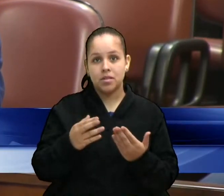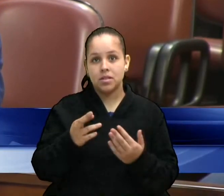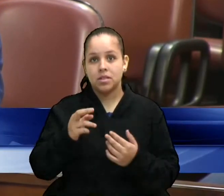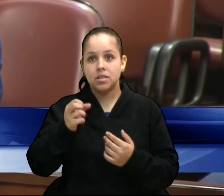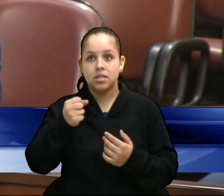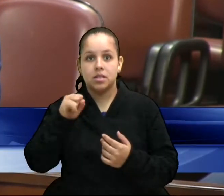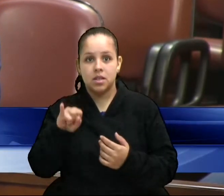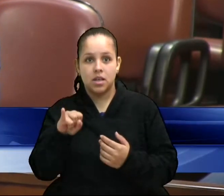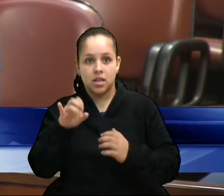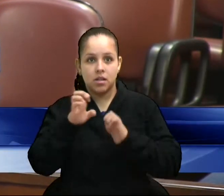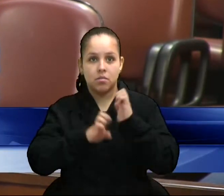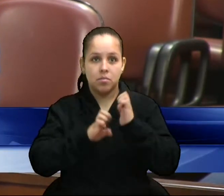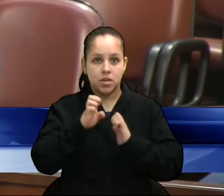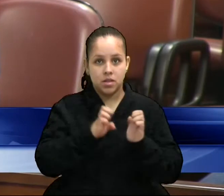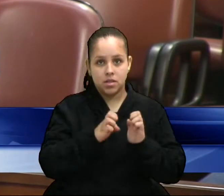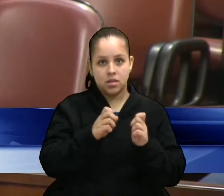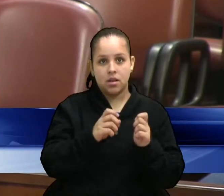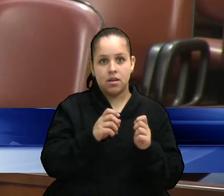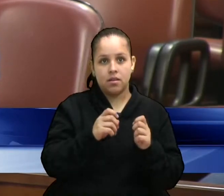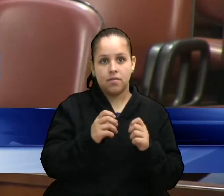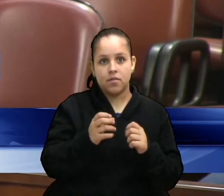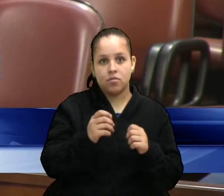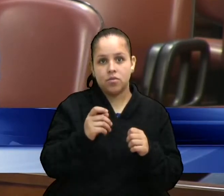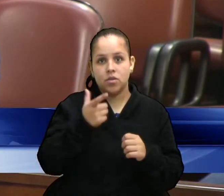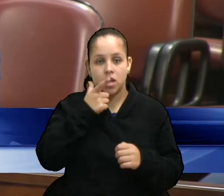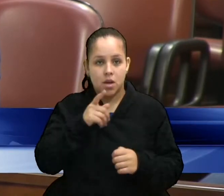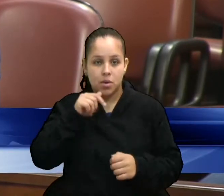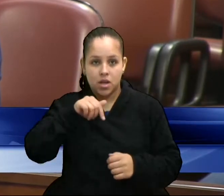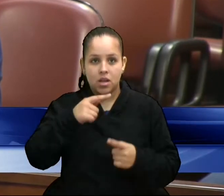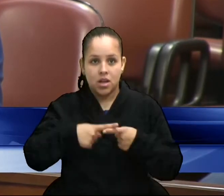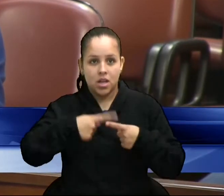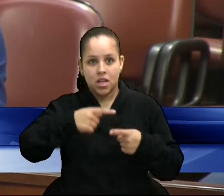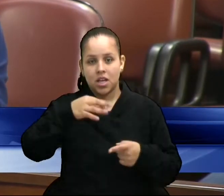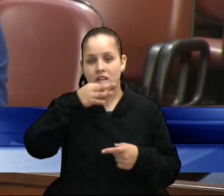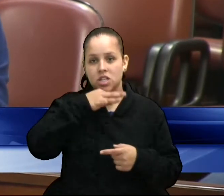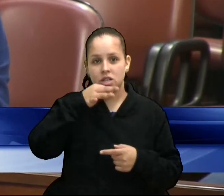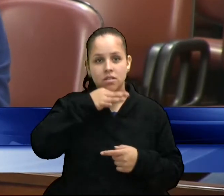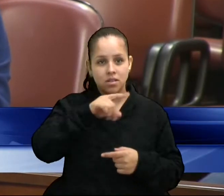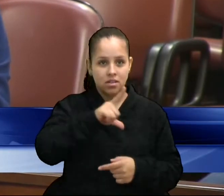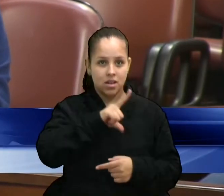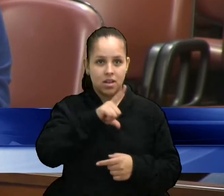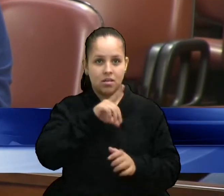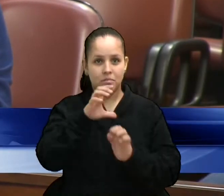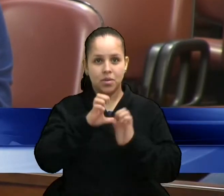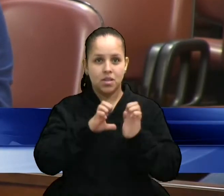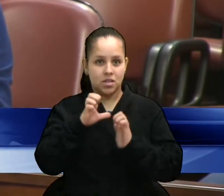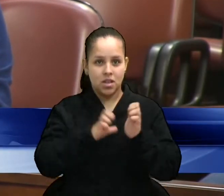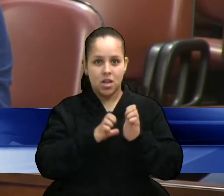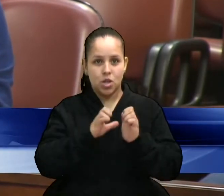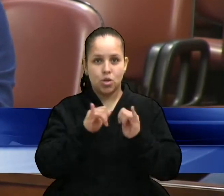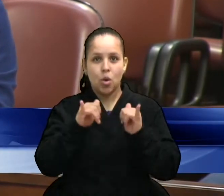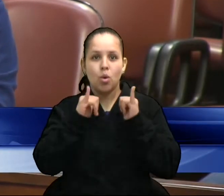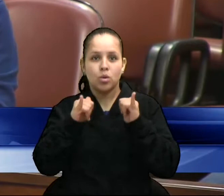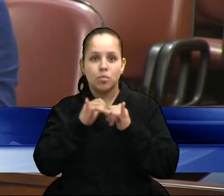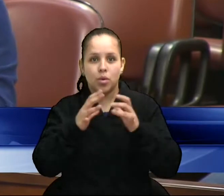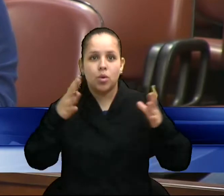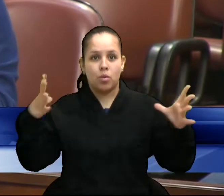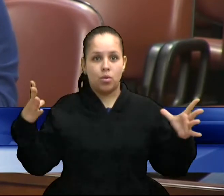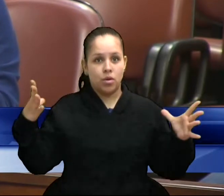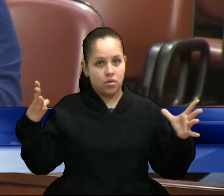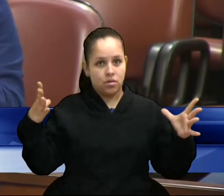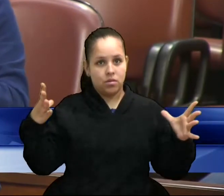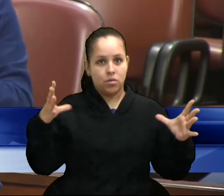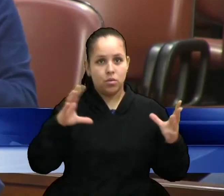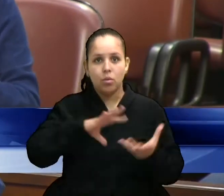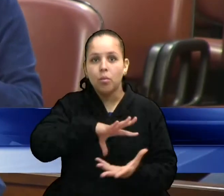Caxias tem uma das maiores fábricas de ônibus do mundo, como em tecnologia, e que atende a vários países. Então, acho